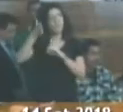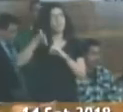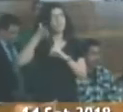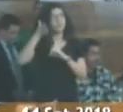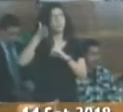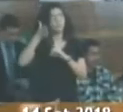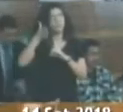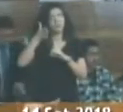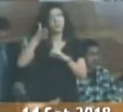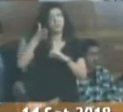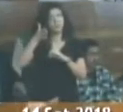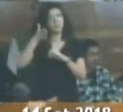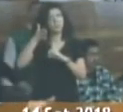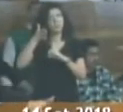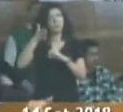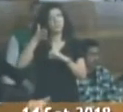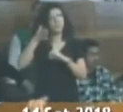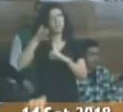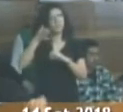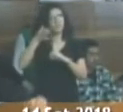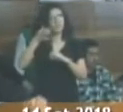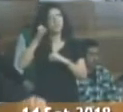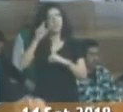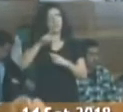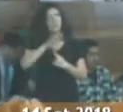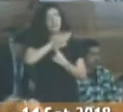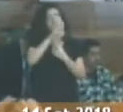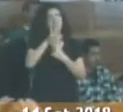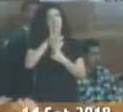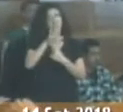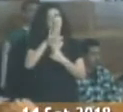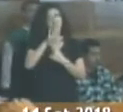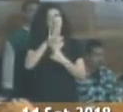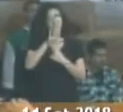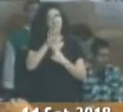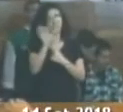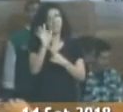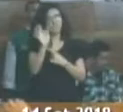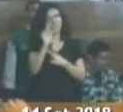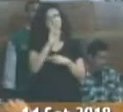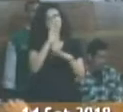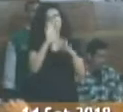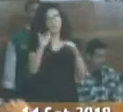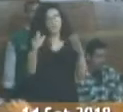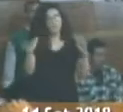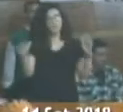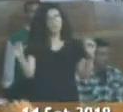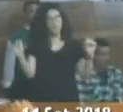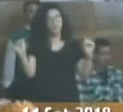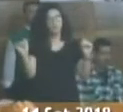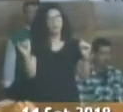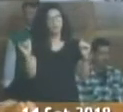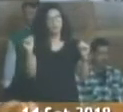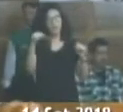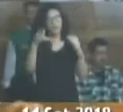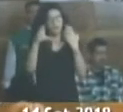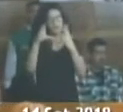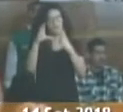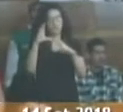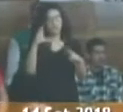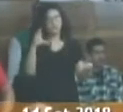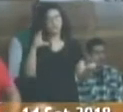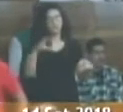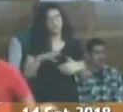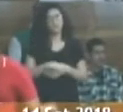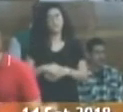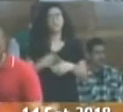apresentação de uma universidade do mar aqui na região da Costa Verde.